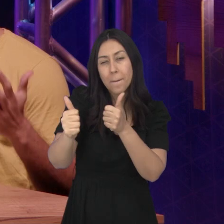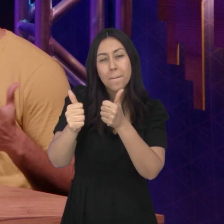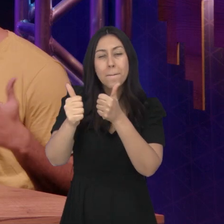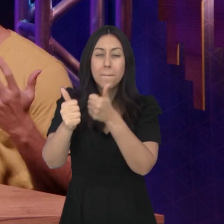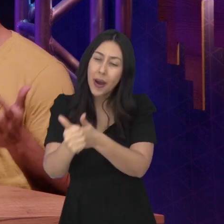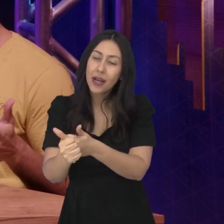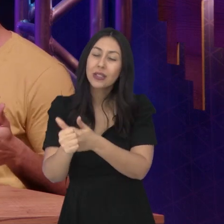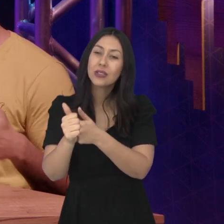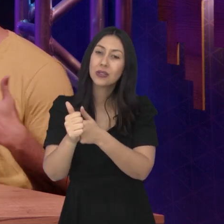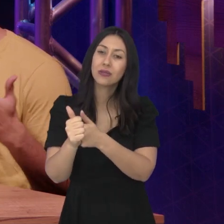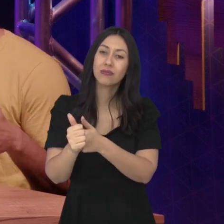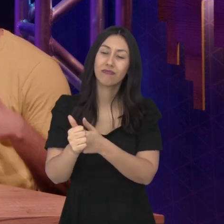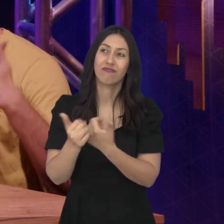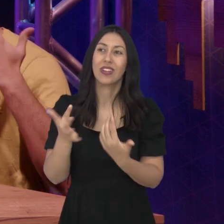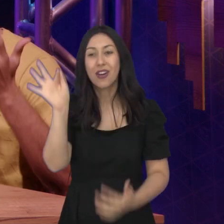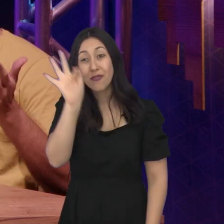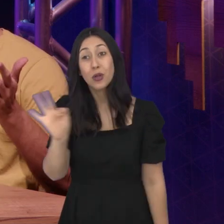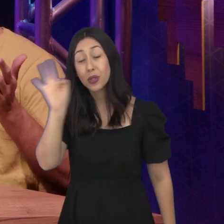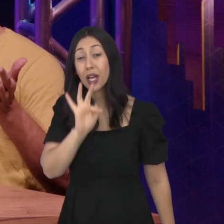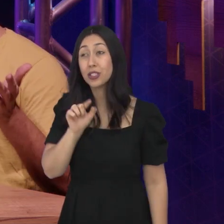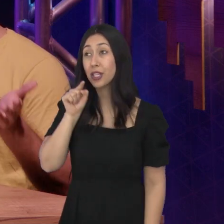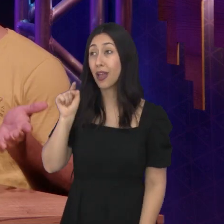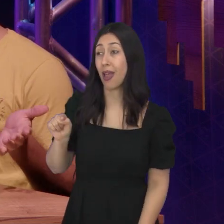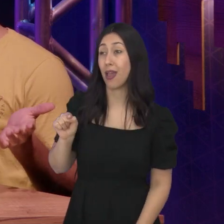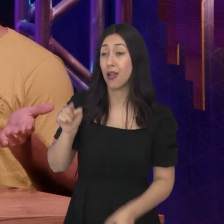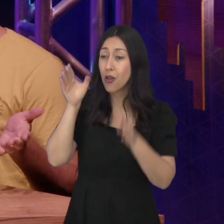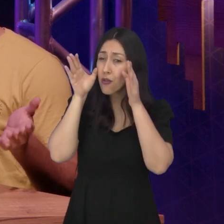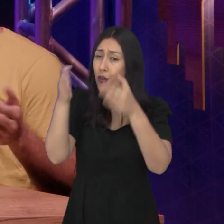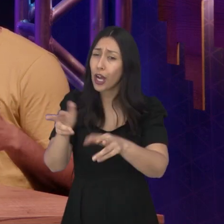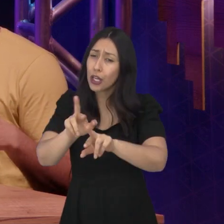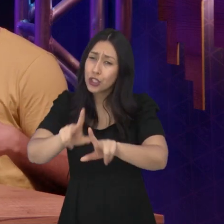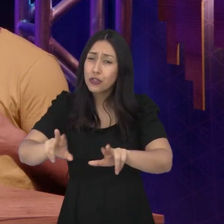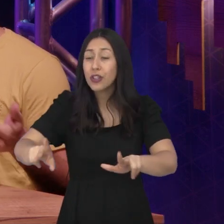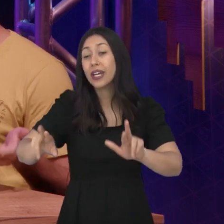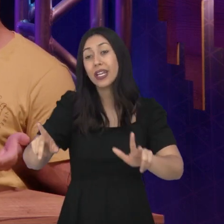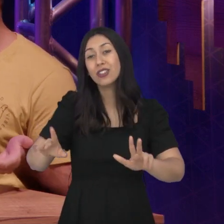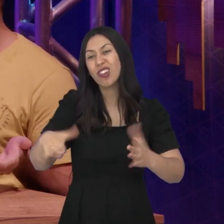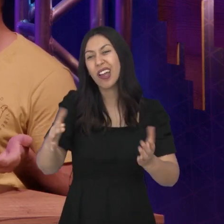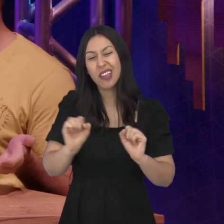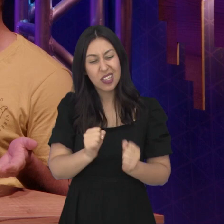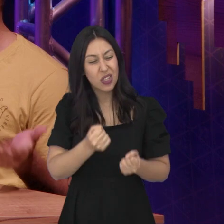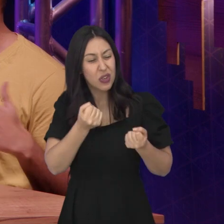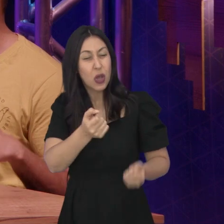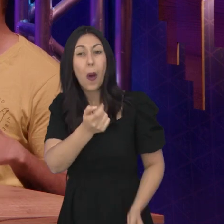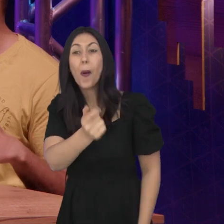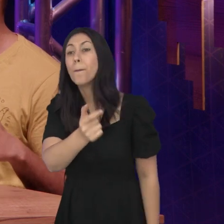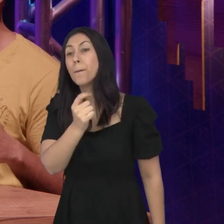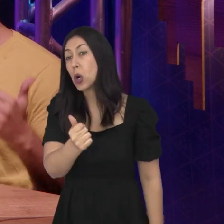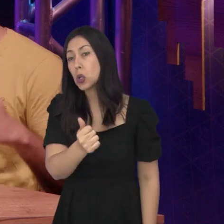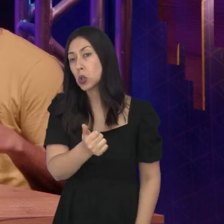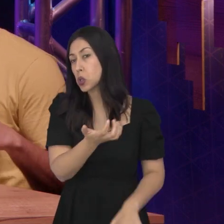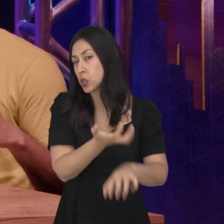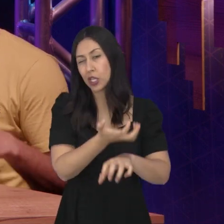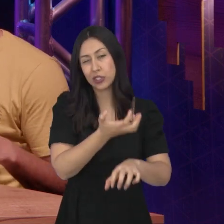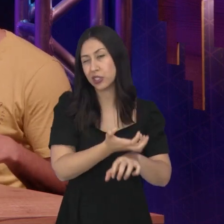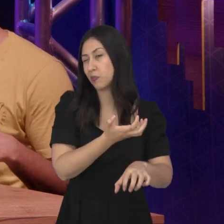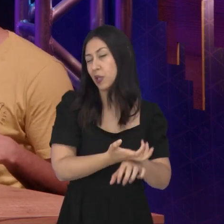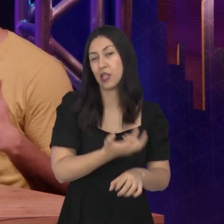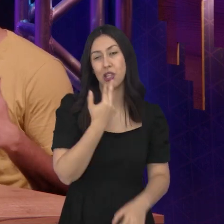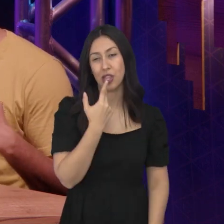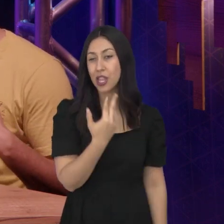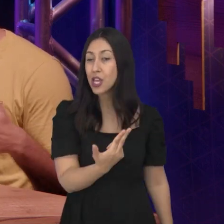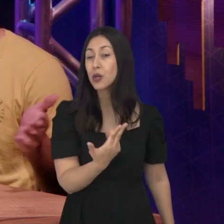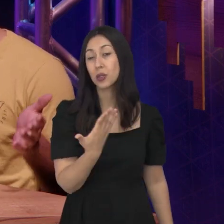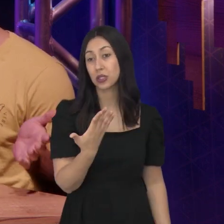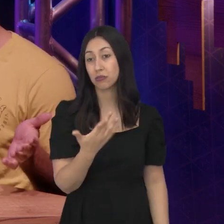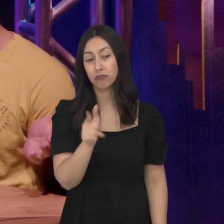ensino básico e tal, ele estava pensando em outras coisas, e aí ele não se esforçou nas matérias de linguísticas. Então, tipo, ele